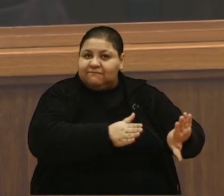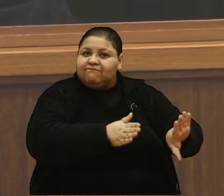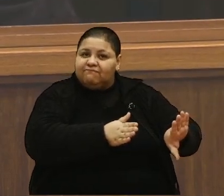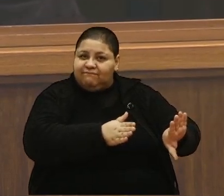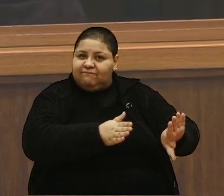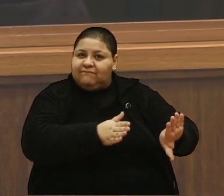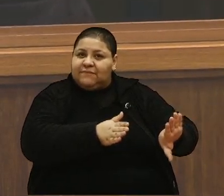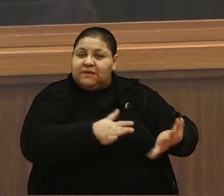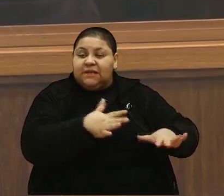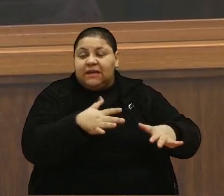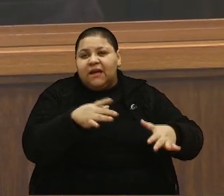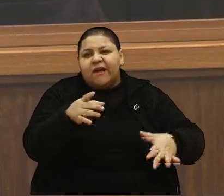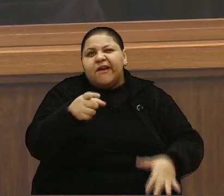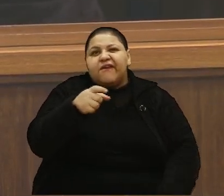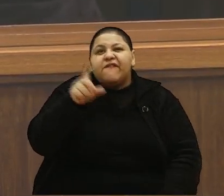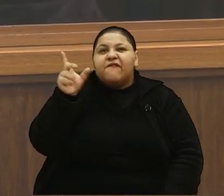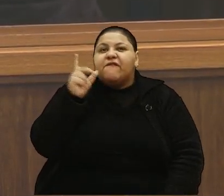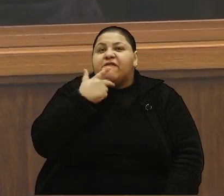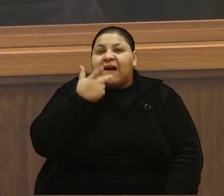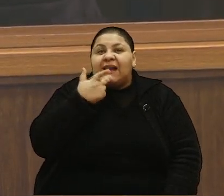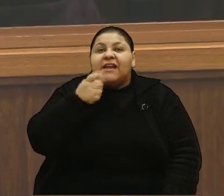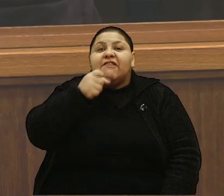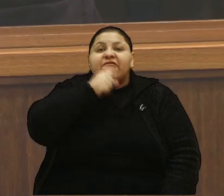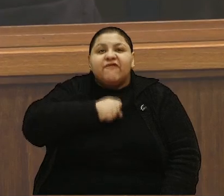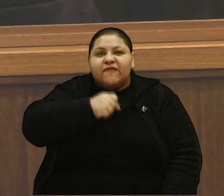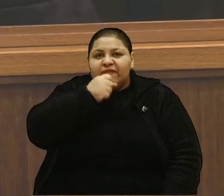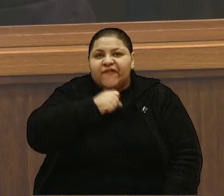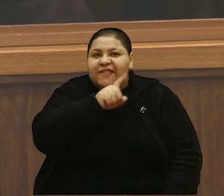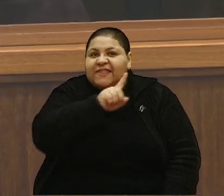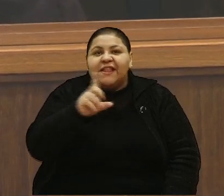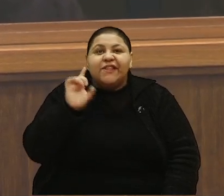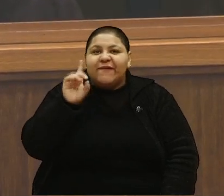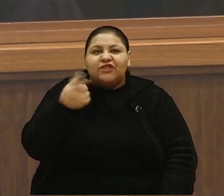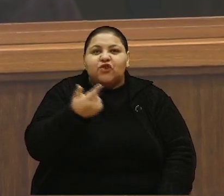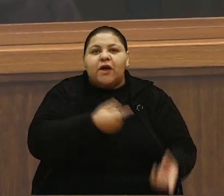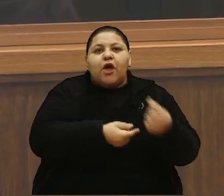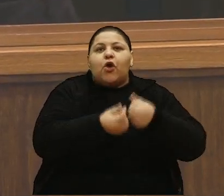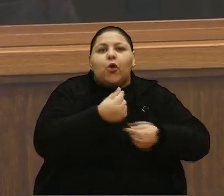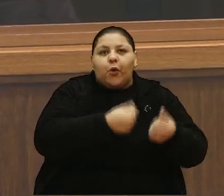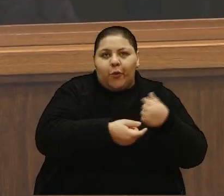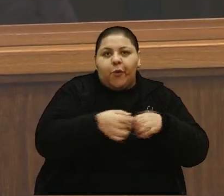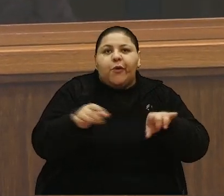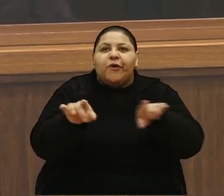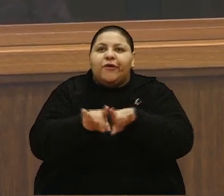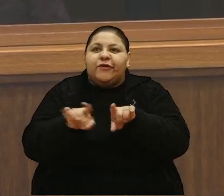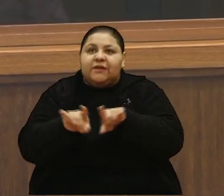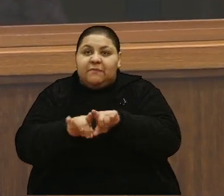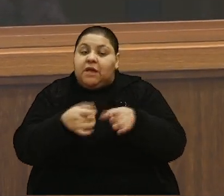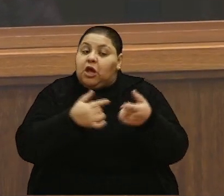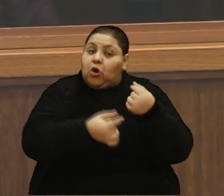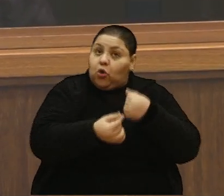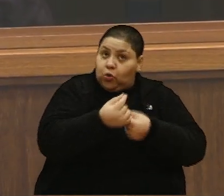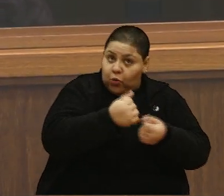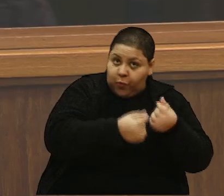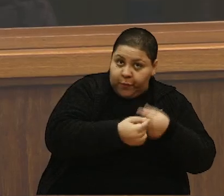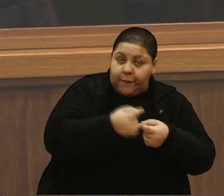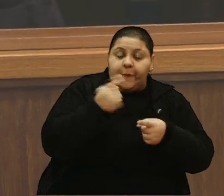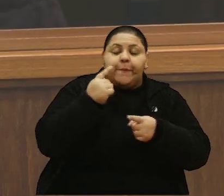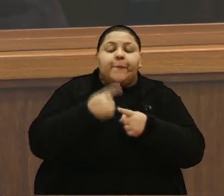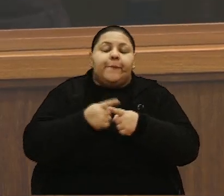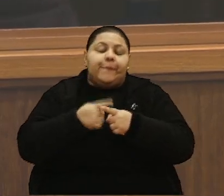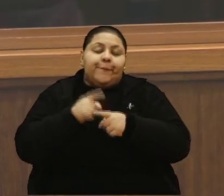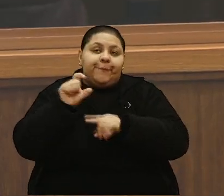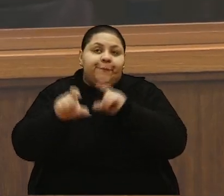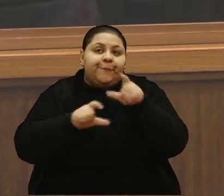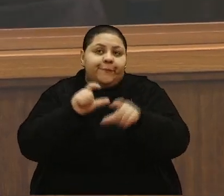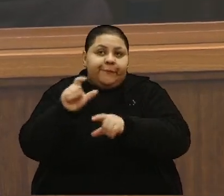o envelhecimento, quando a gente fala disso, ele não é só econômico, ele é também econômico, porque as